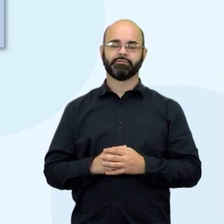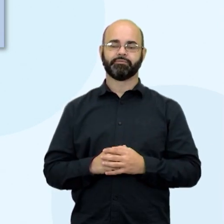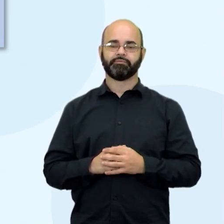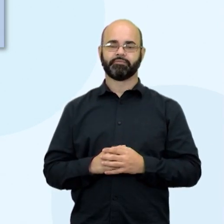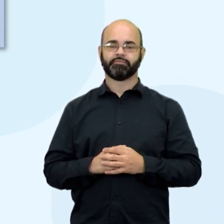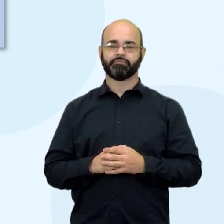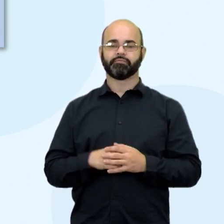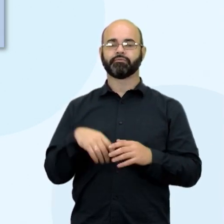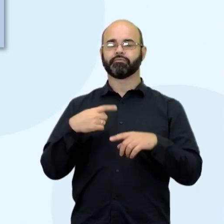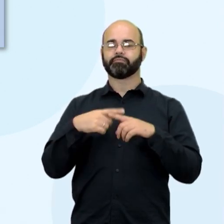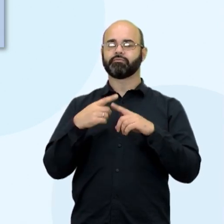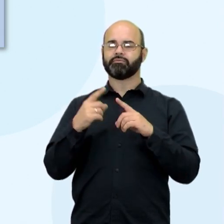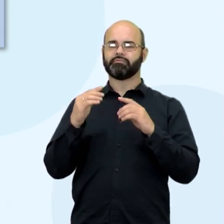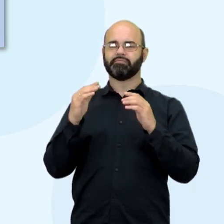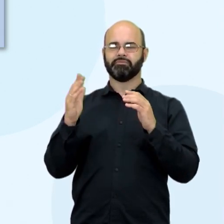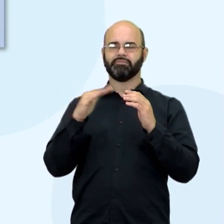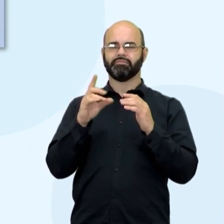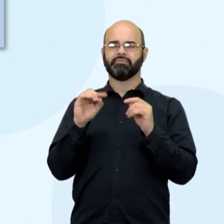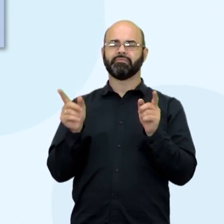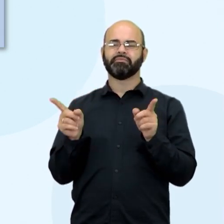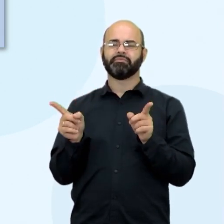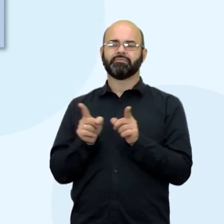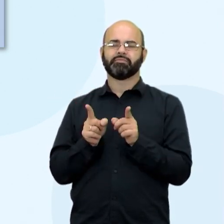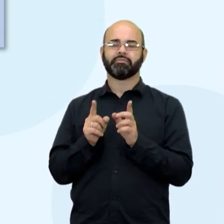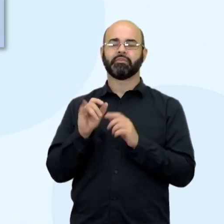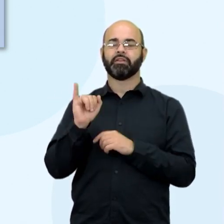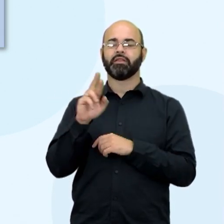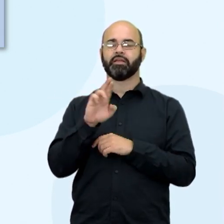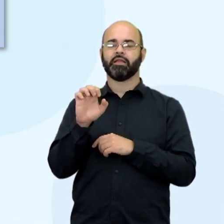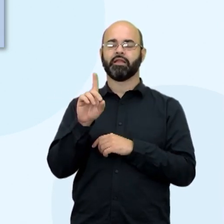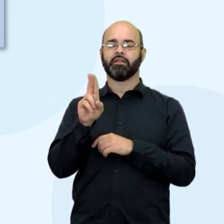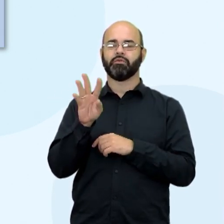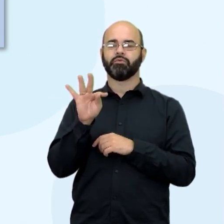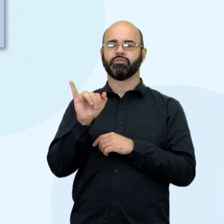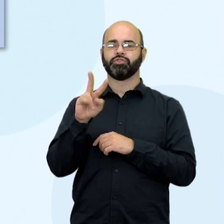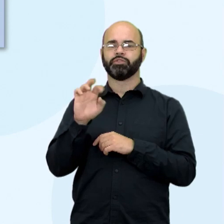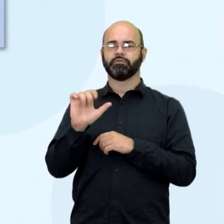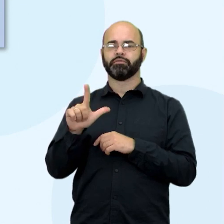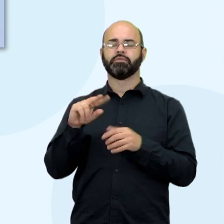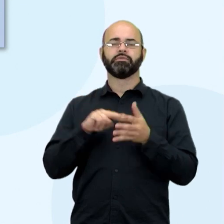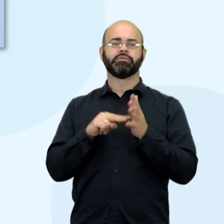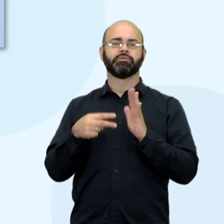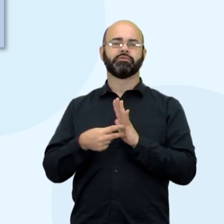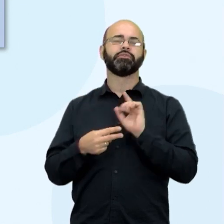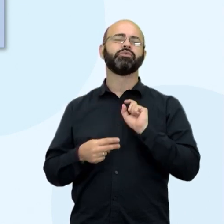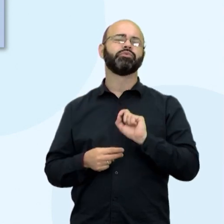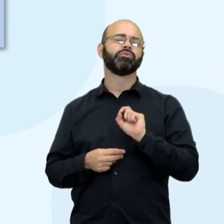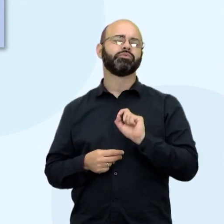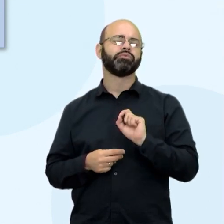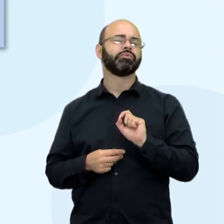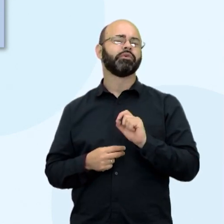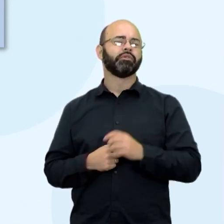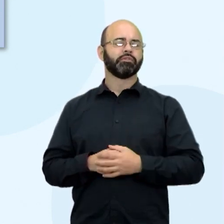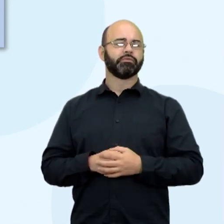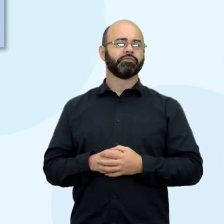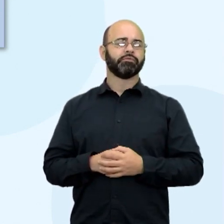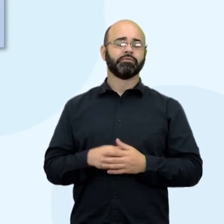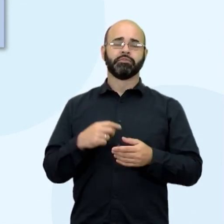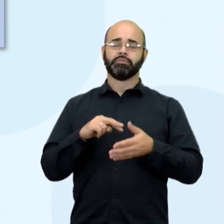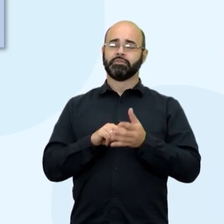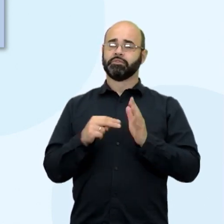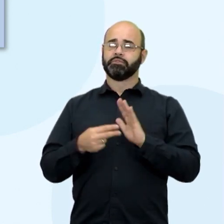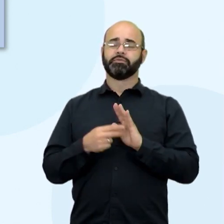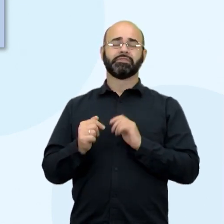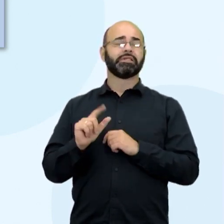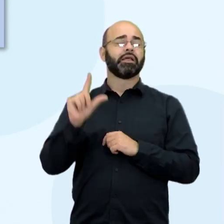forma reduzida, né? Que nós chamamos de forma irredutível. O que, que seria isso? A forma irredutível, Vivi, é a